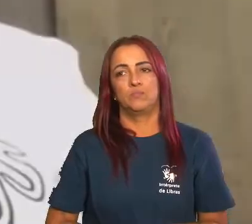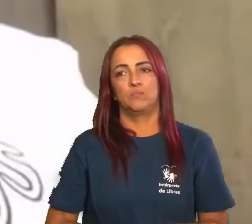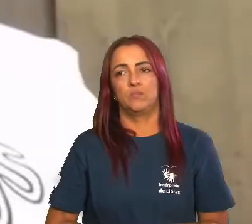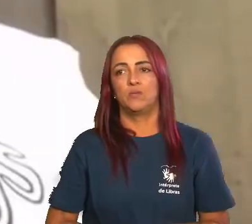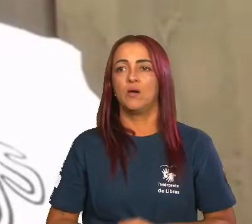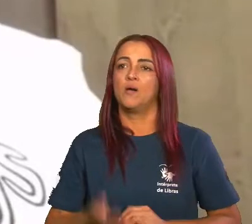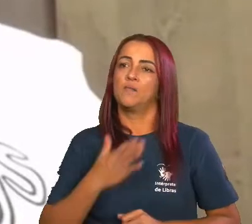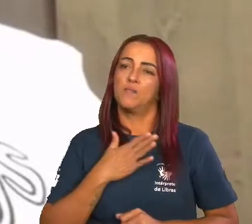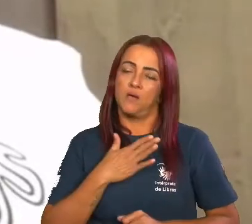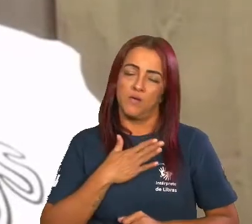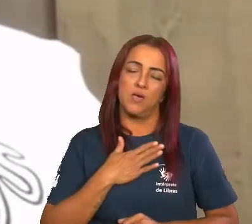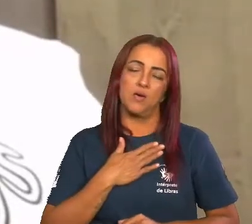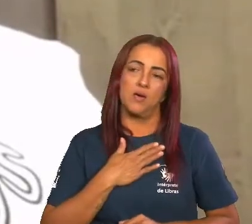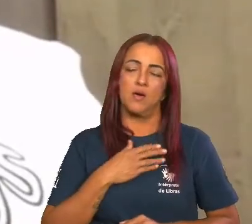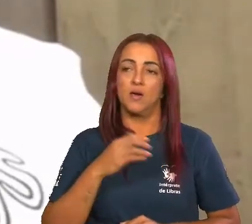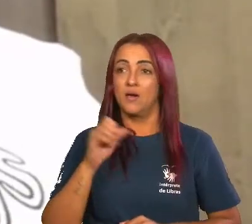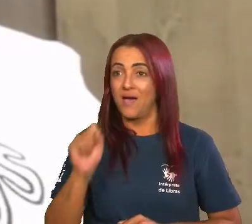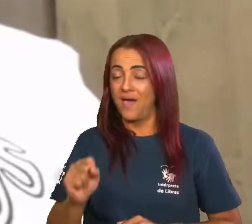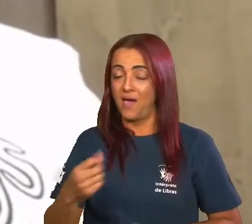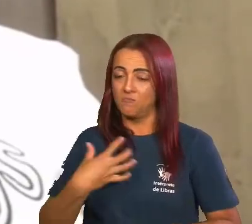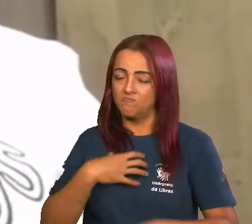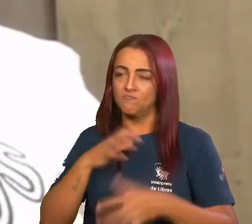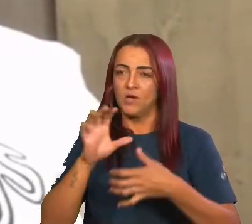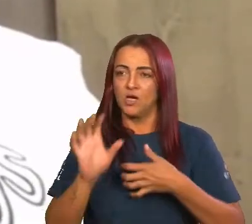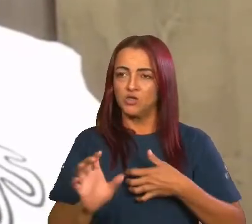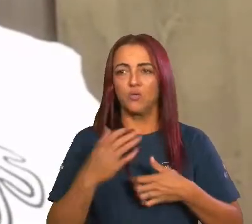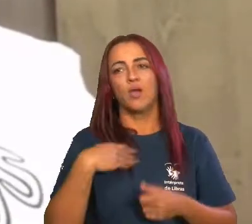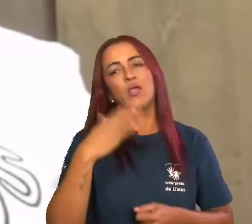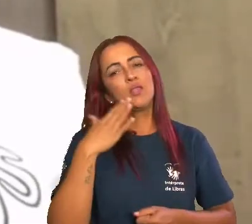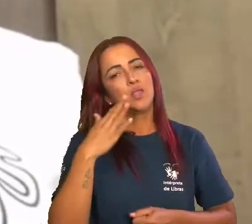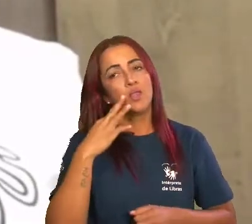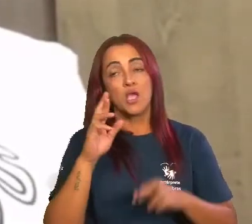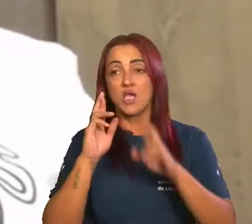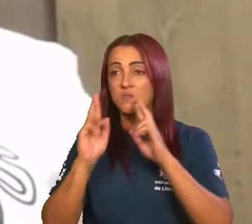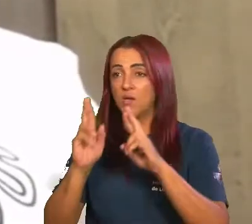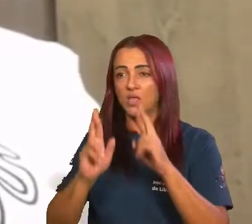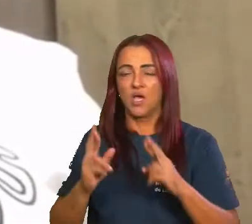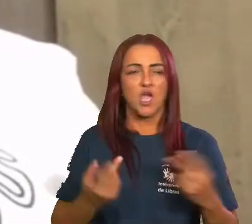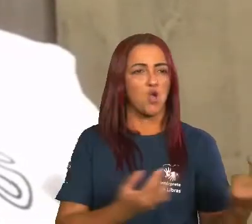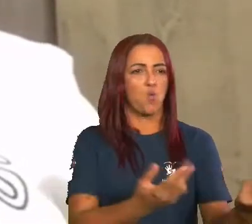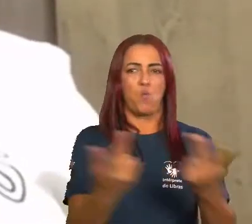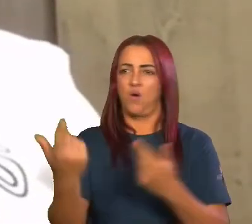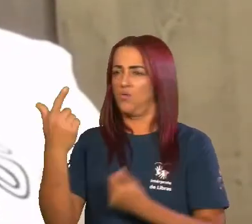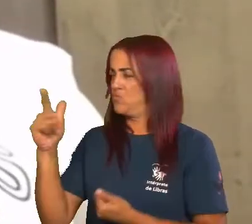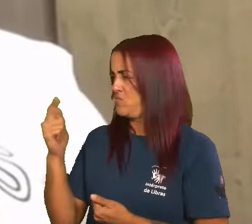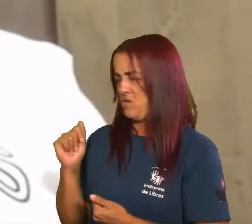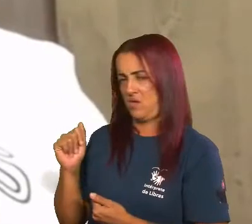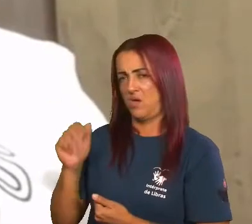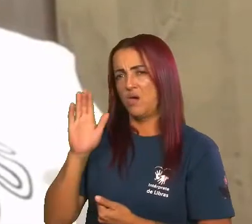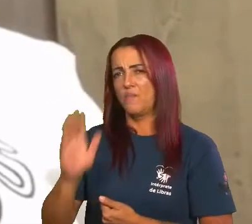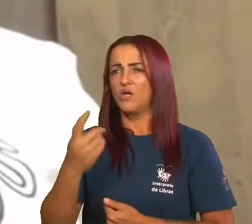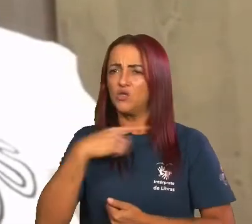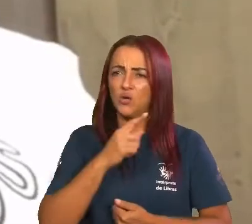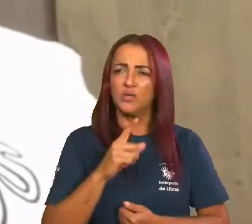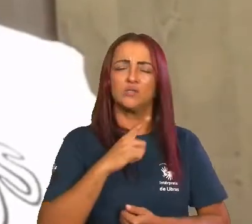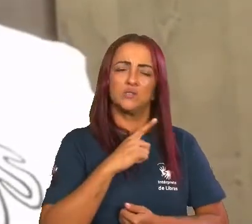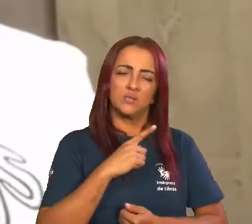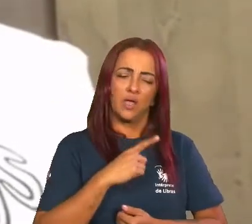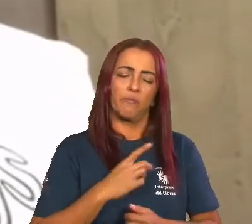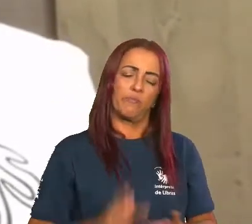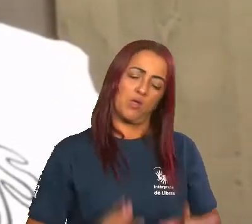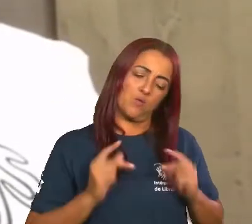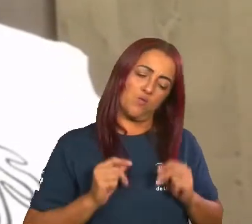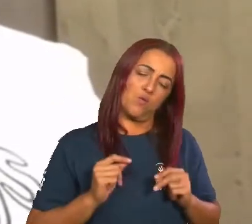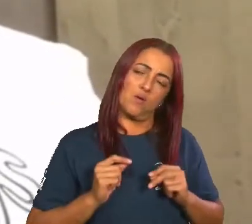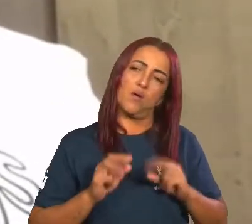Ser raro é saber ser empático, é entender e respeitar que nem todos são iguais, porém somos todos merecedores de